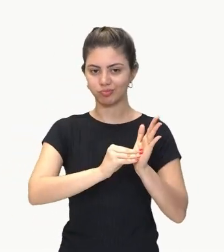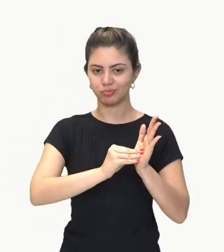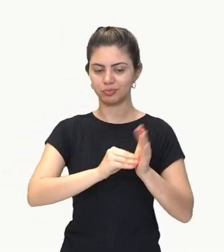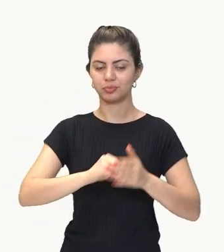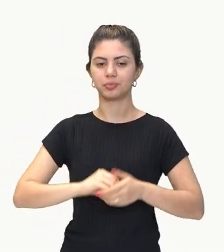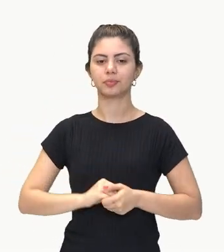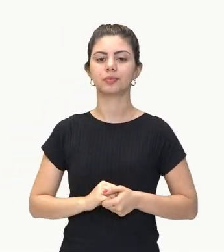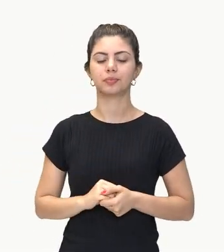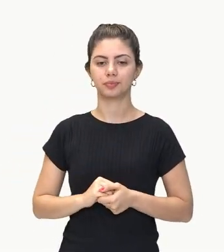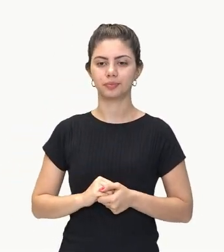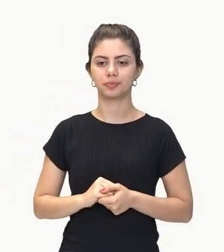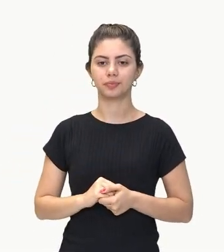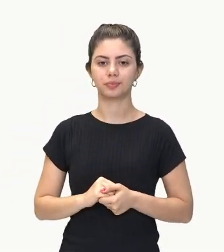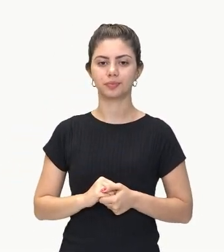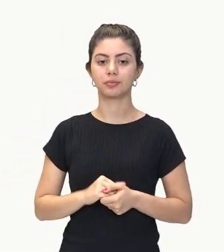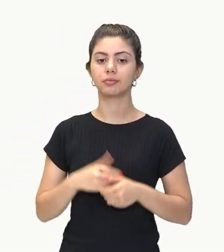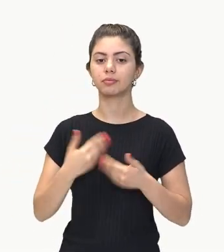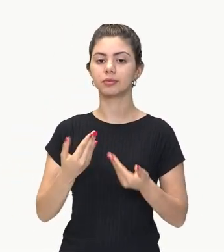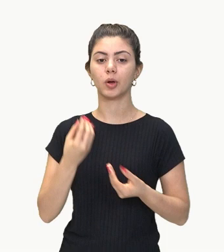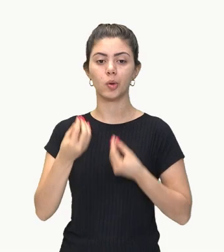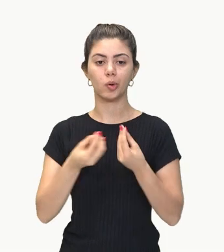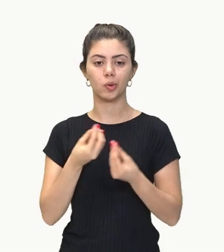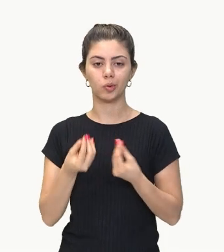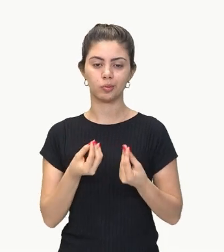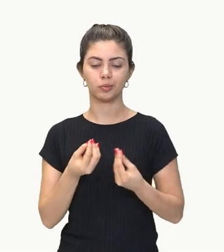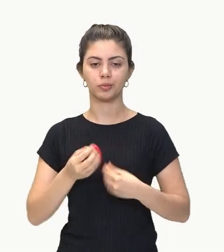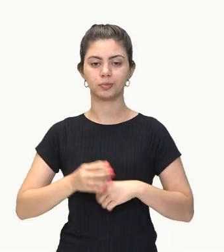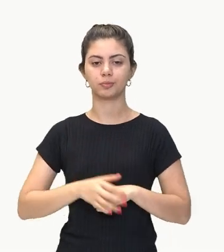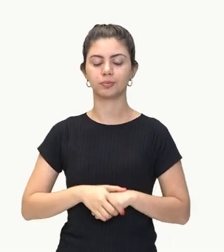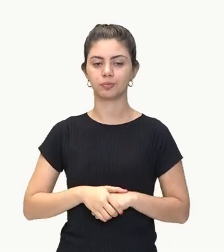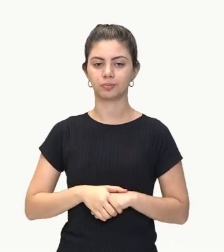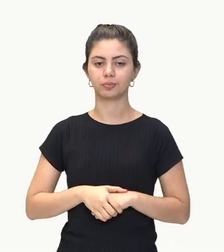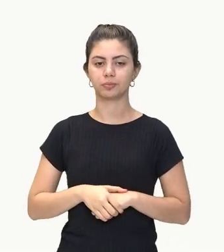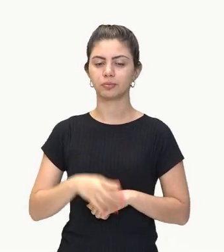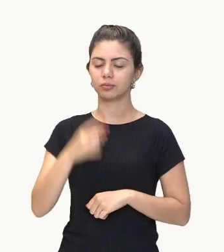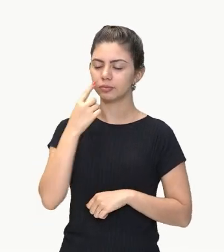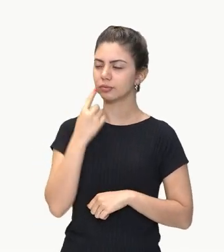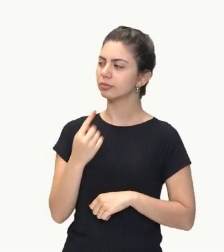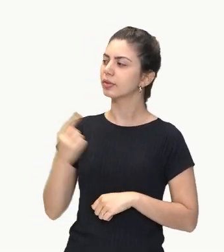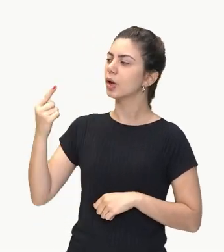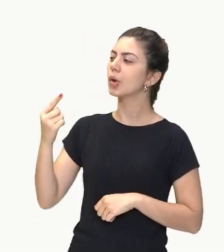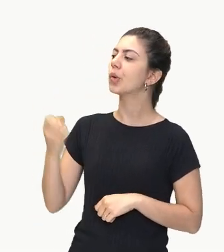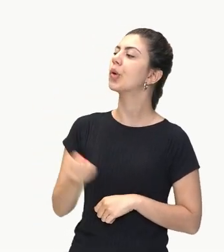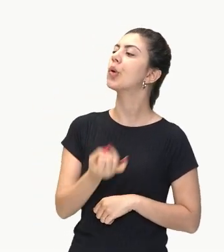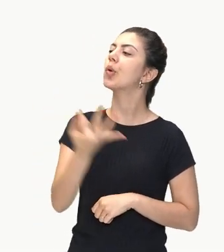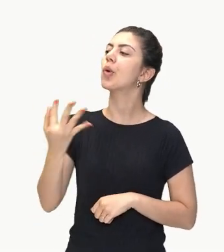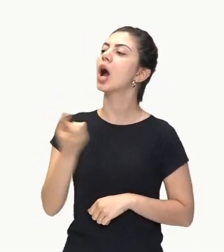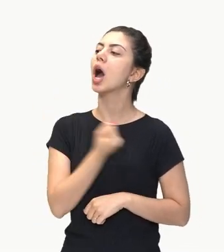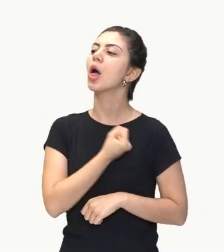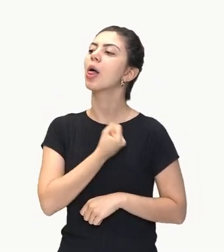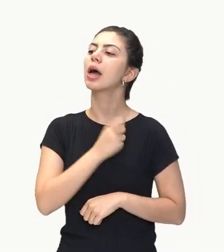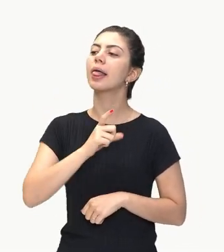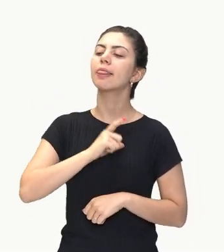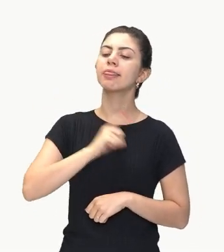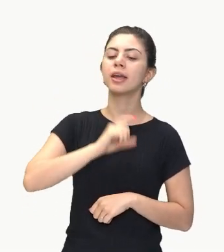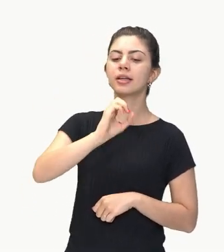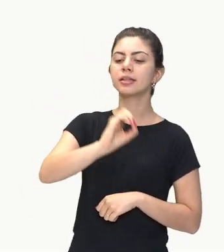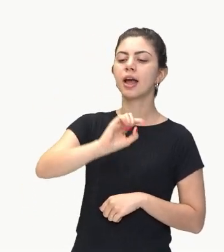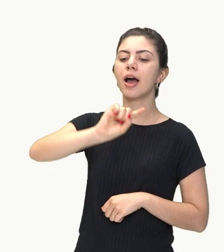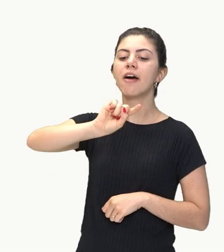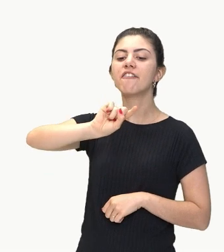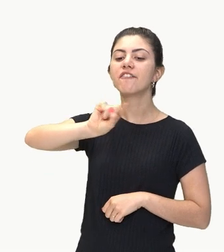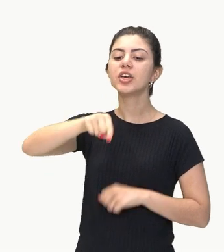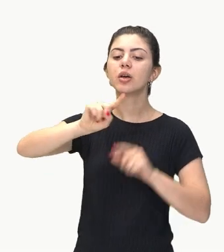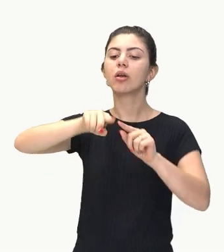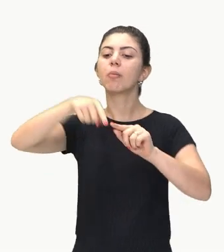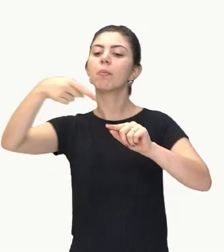vírgulas, tá? Então, colocando aí a nossa vírgula, eu vou verificar quantos números eu tenho depois da vírgula do meu